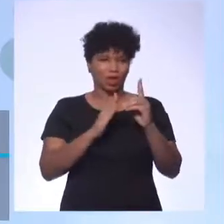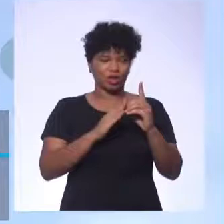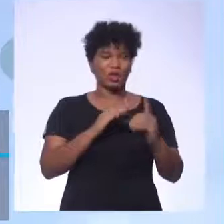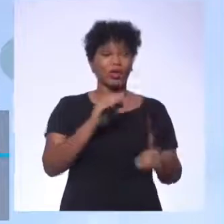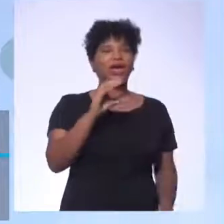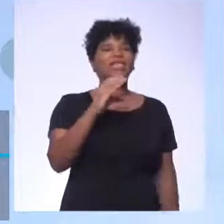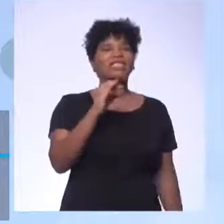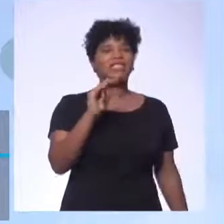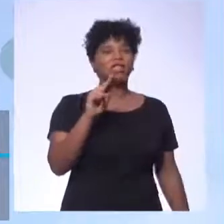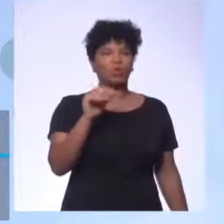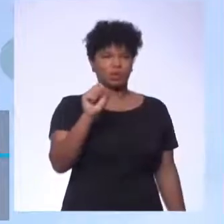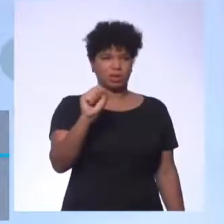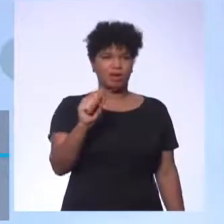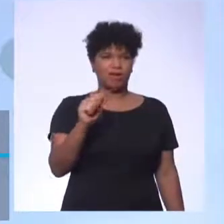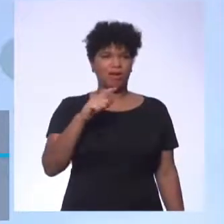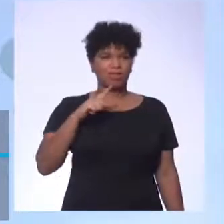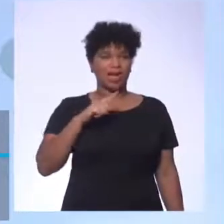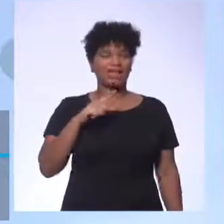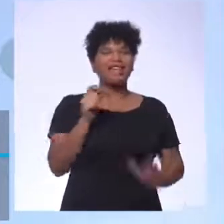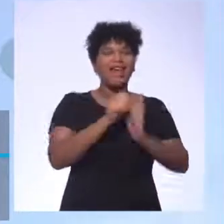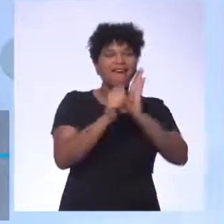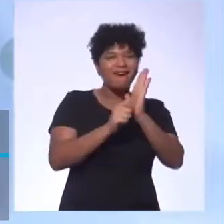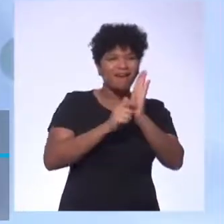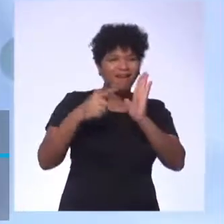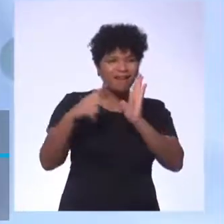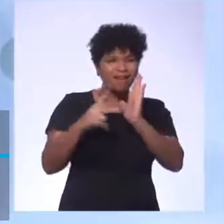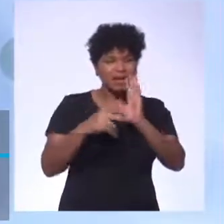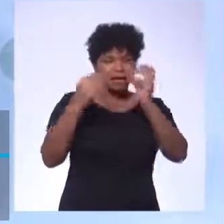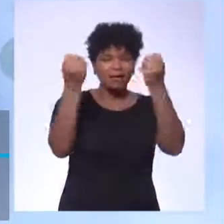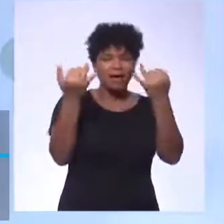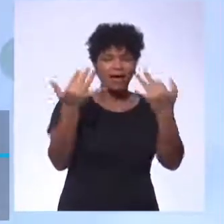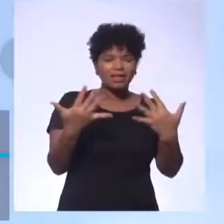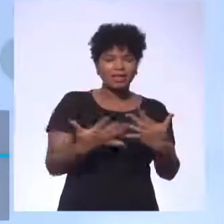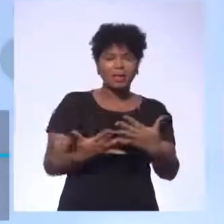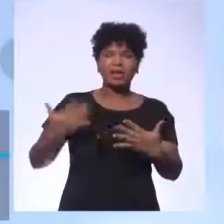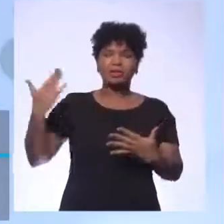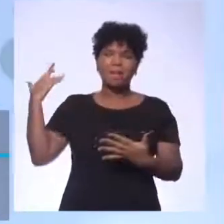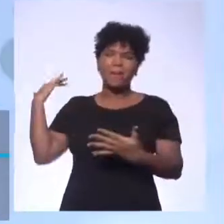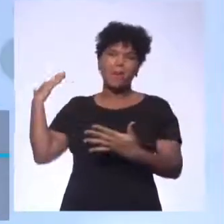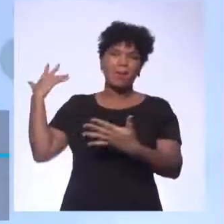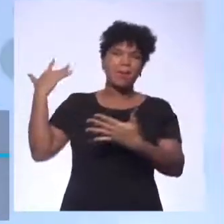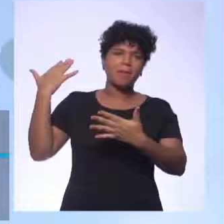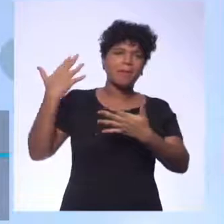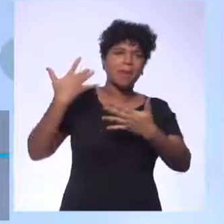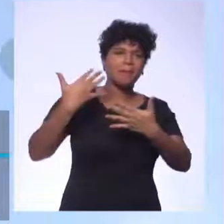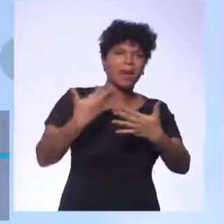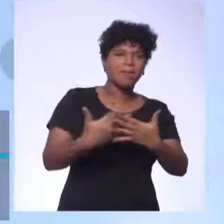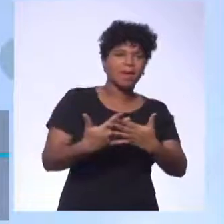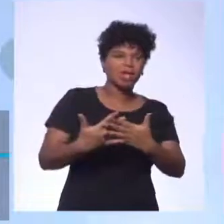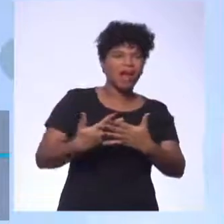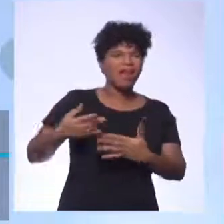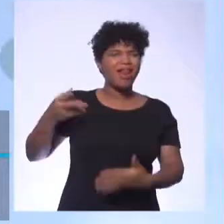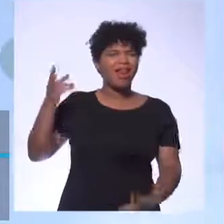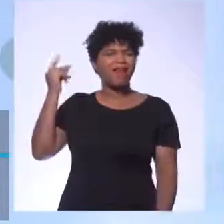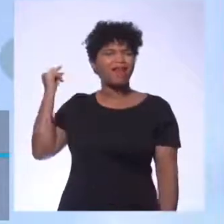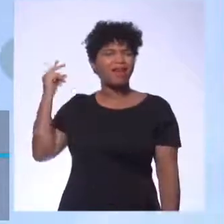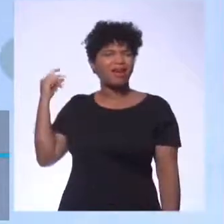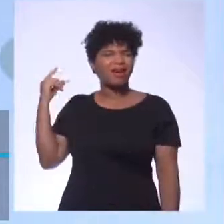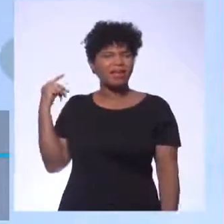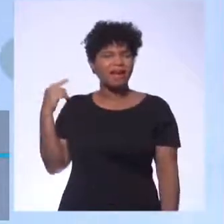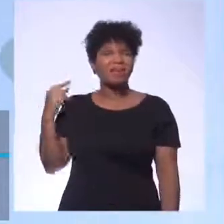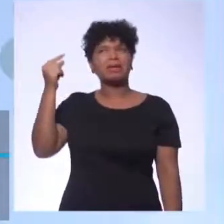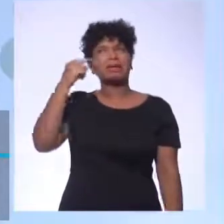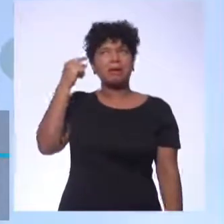faz um questionamento mais ou menos assim, né? Não é que o que eu herdei dos meus antepassados, né? Mas o que eu vou deixar para os